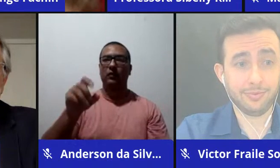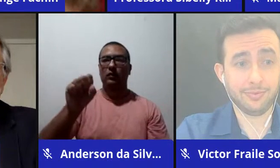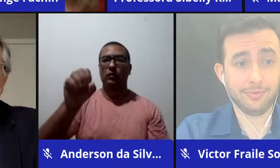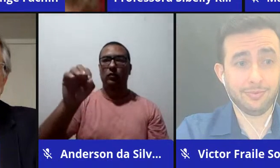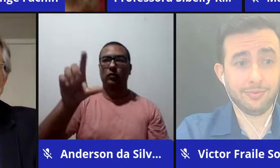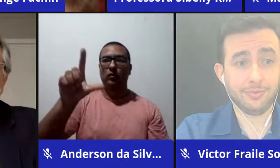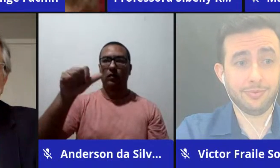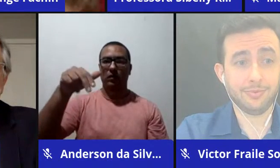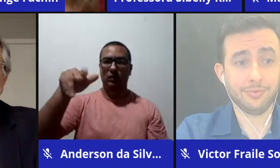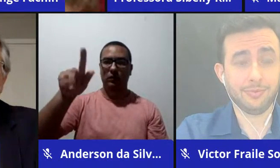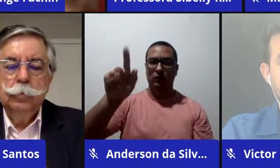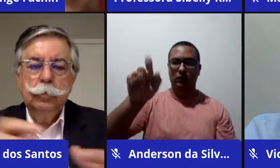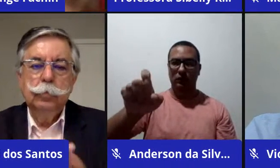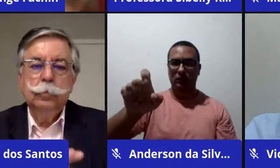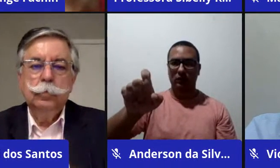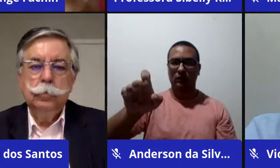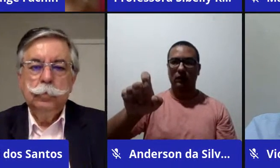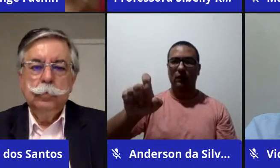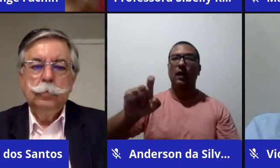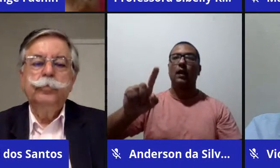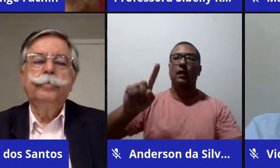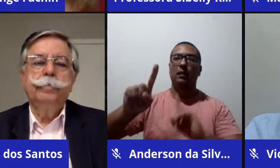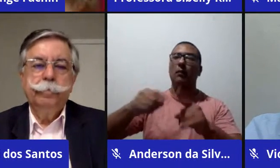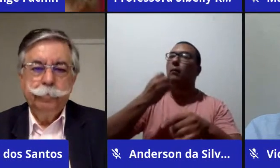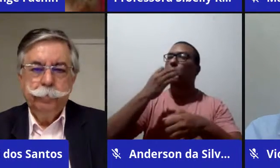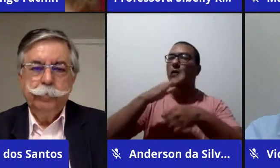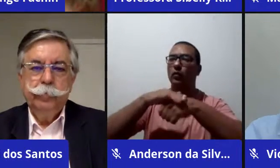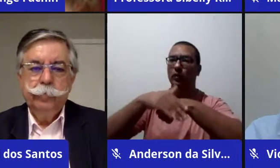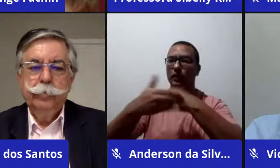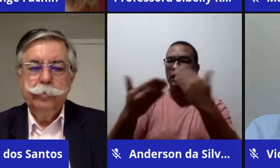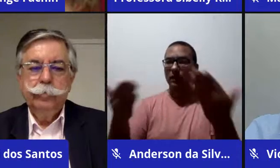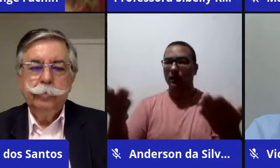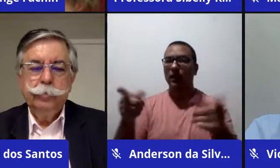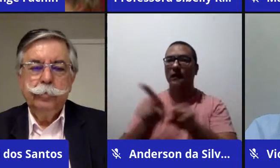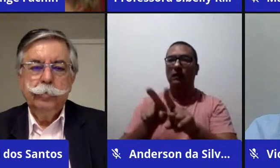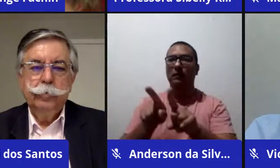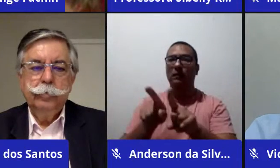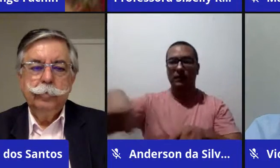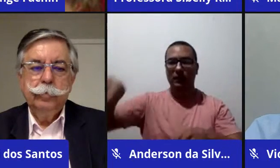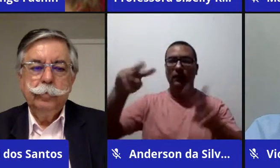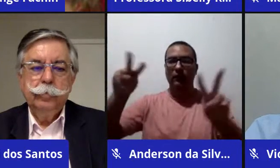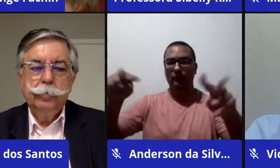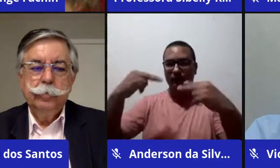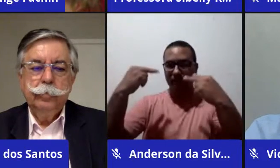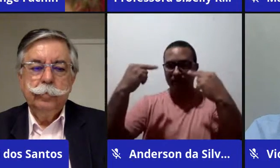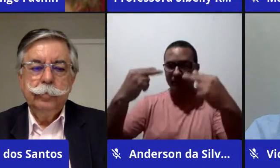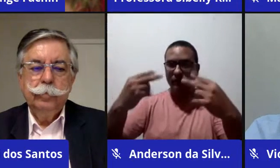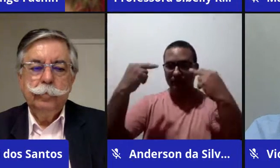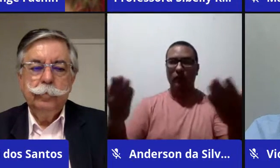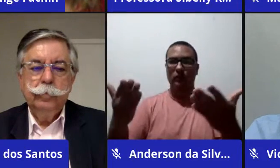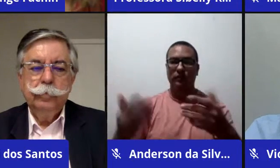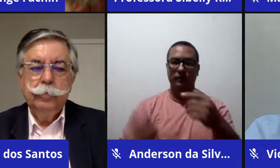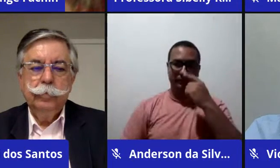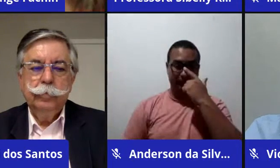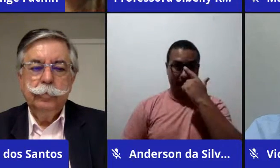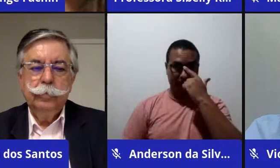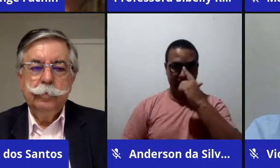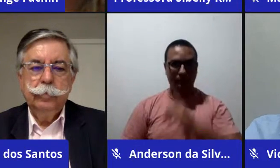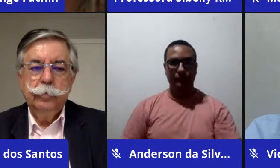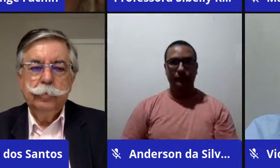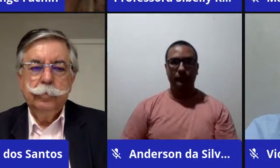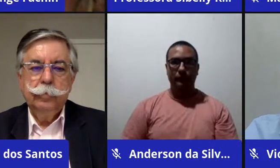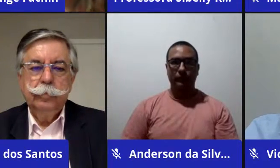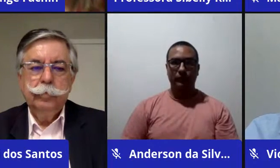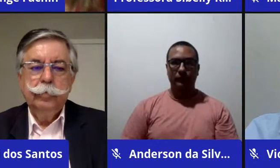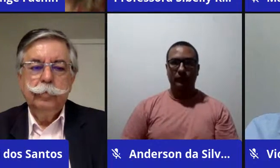Solange e deixo meu boa noite a todos que nos assistem, então. Solange? Boa